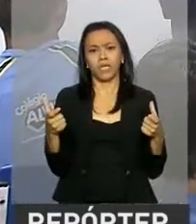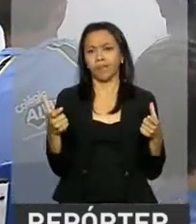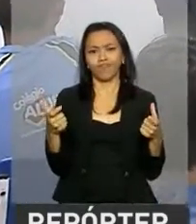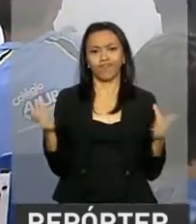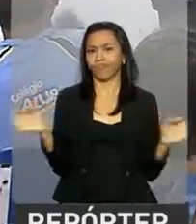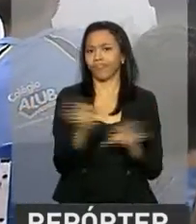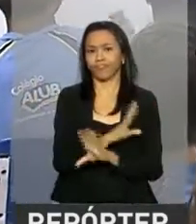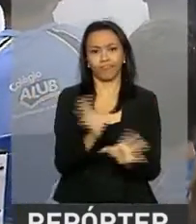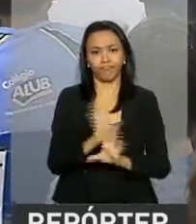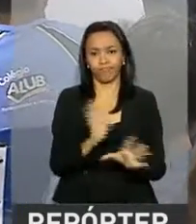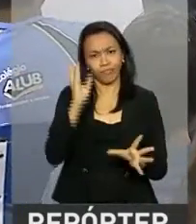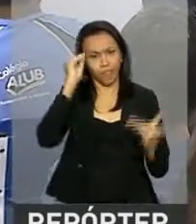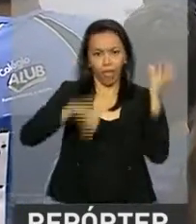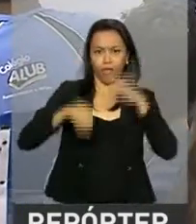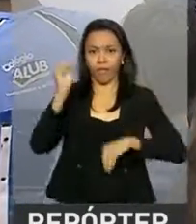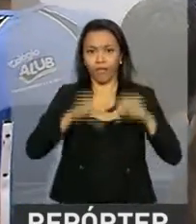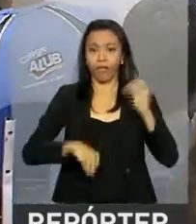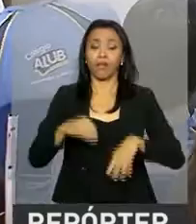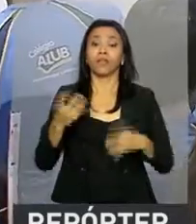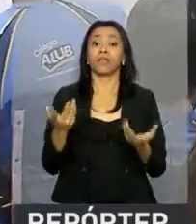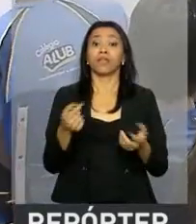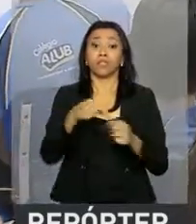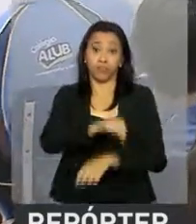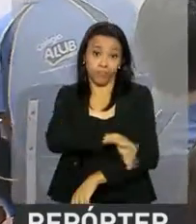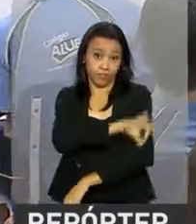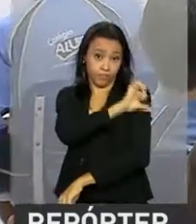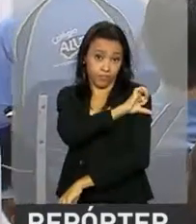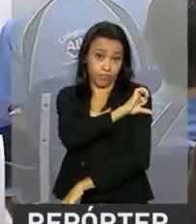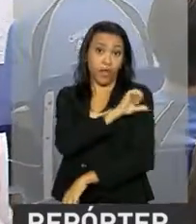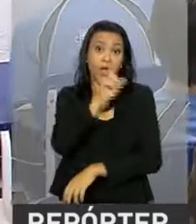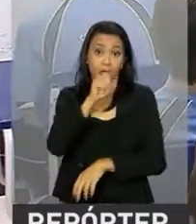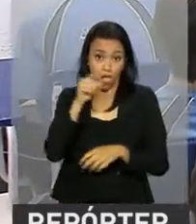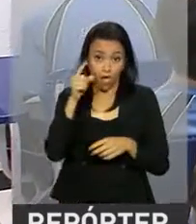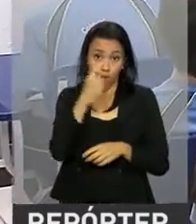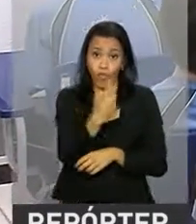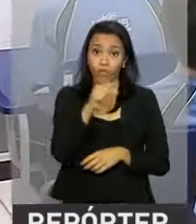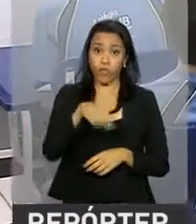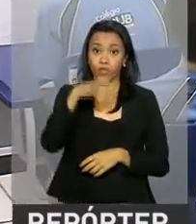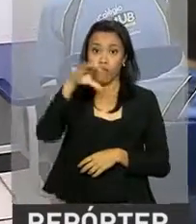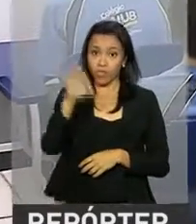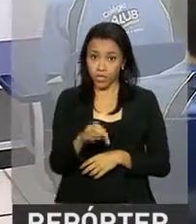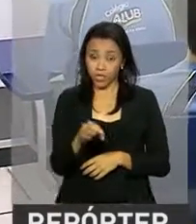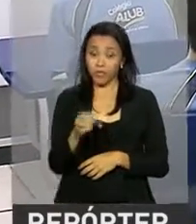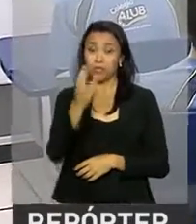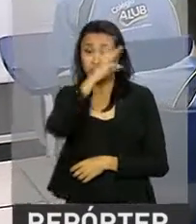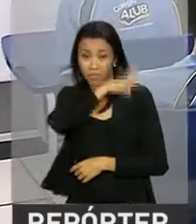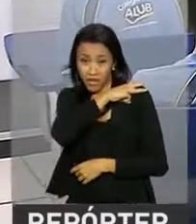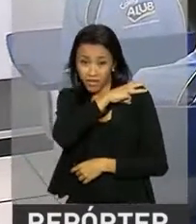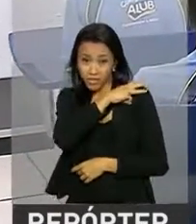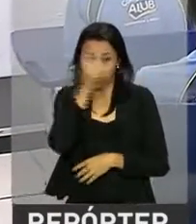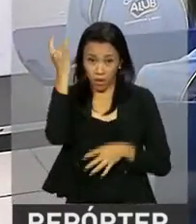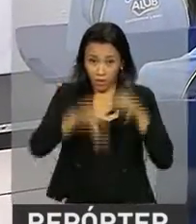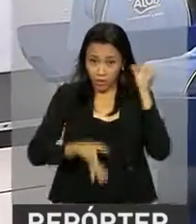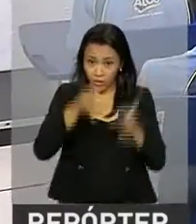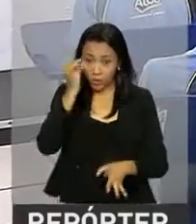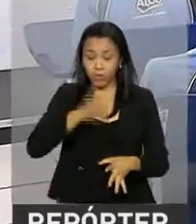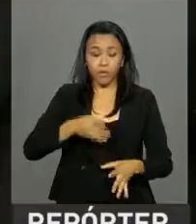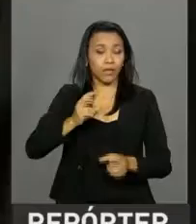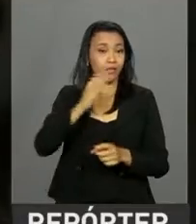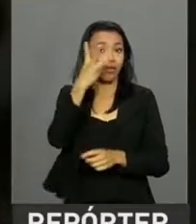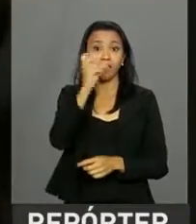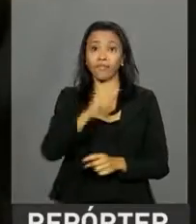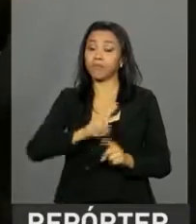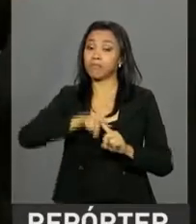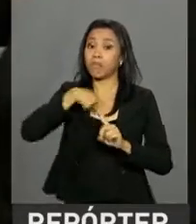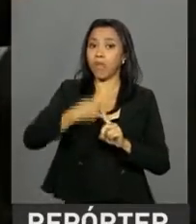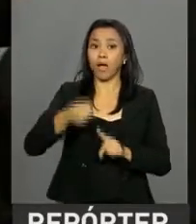Enquanto que no ensino fundamental a taxa de abandono escolar é de 1,9%, no ensino médio esse percentual é 3 vezes mais.